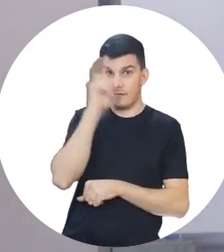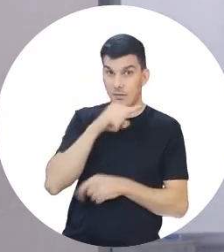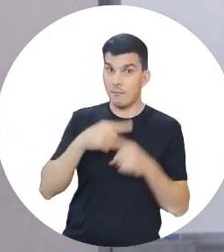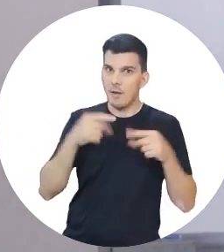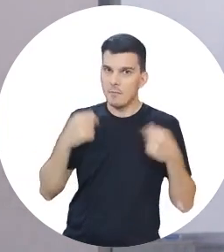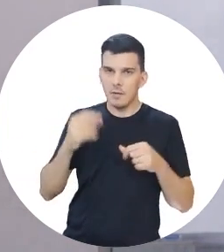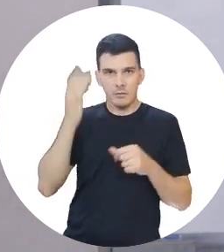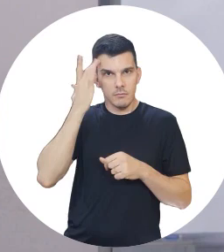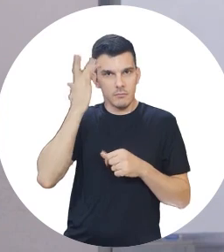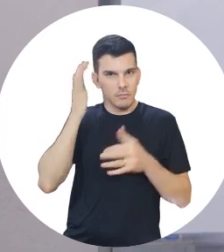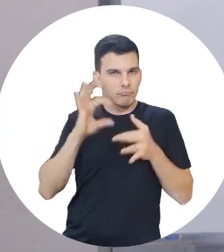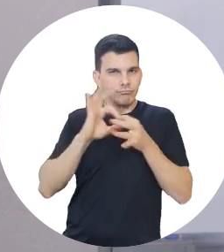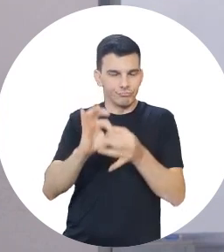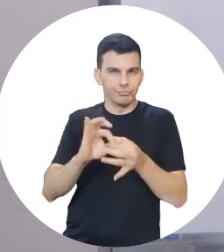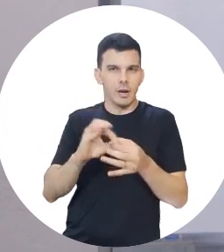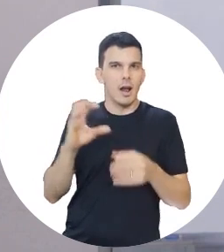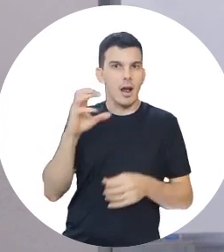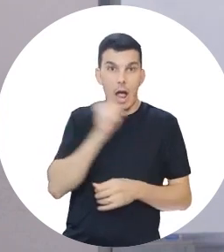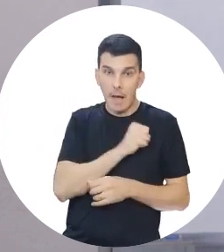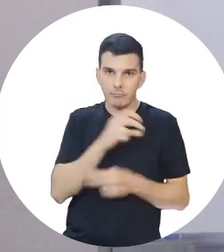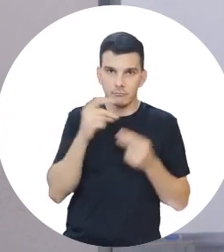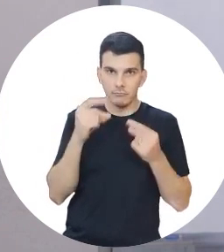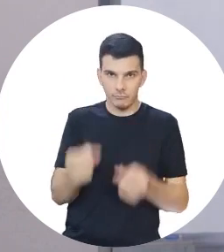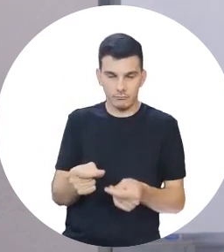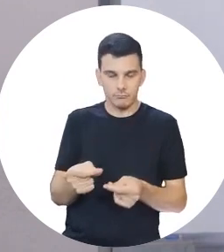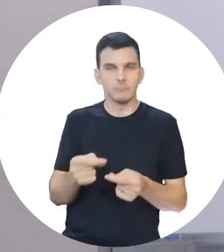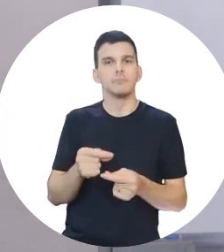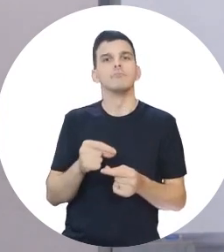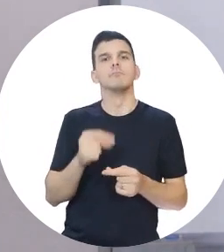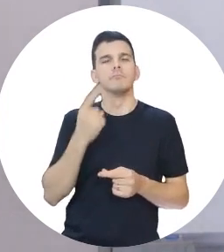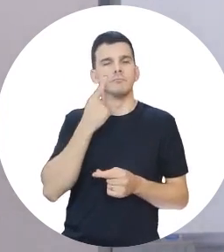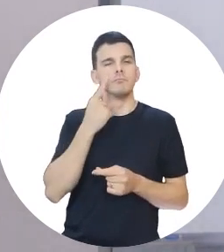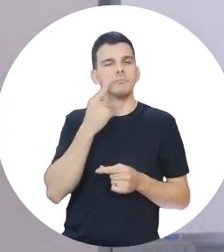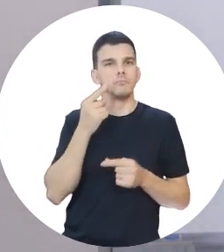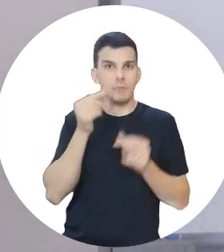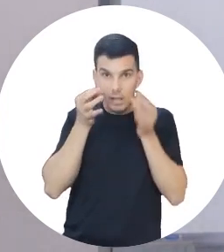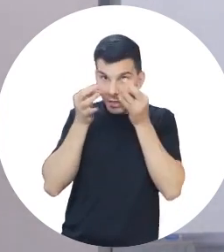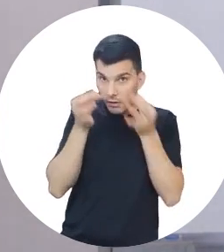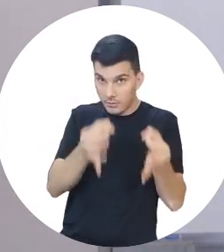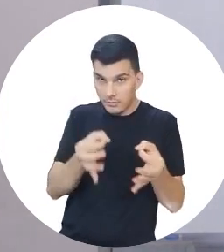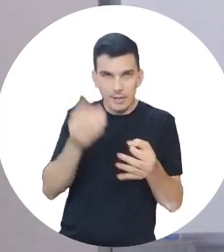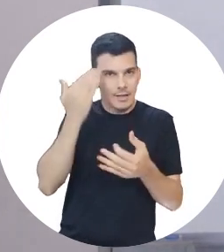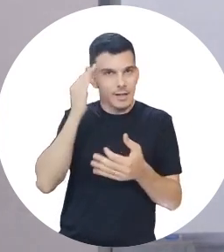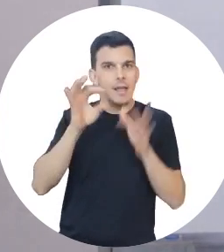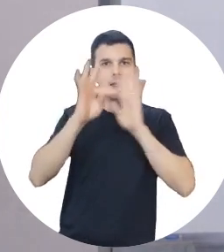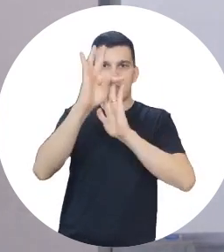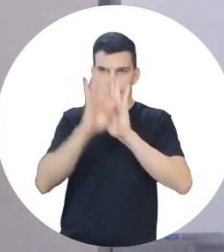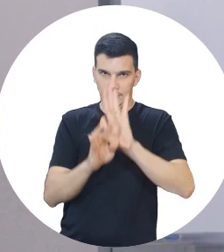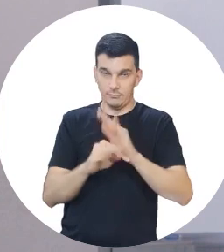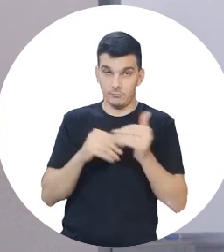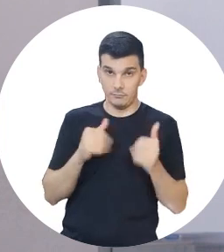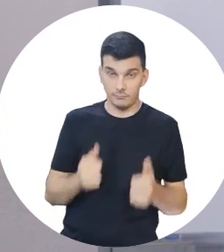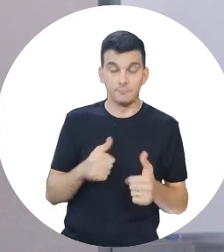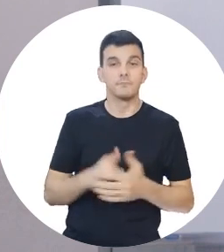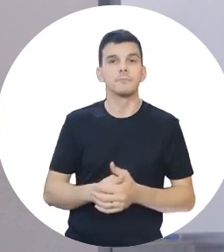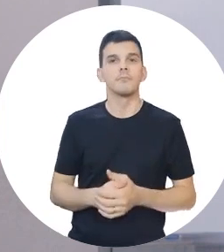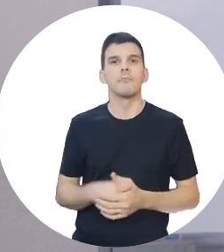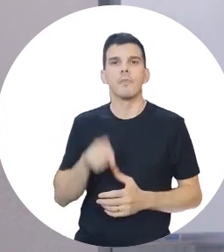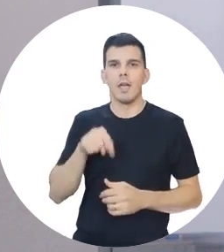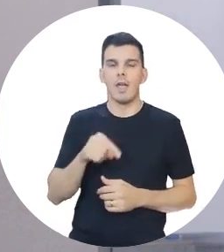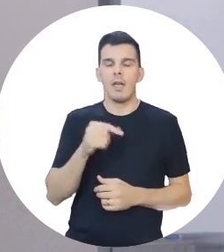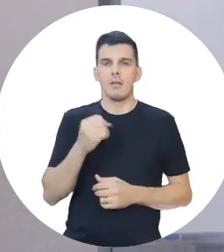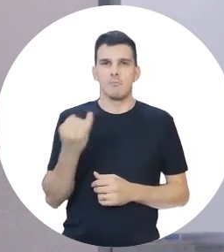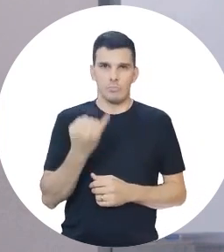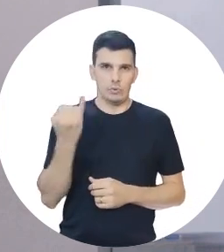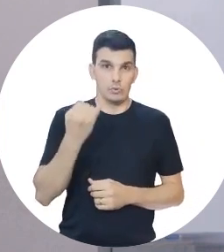é difícil, mas precisa de um raciocínio lógico muito acentuado e boa interpretação de texto. Na